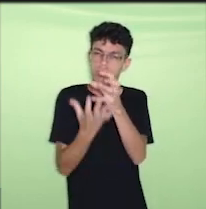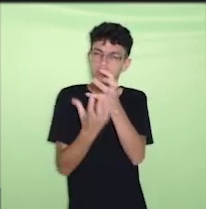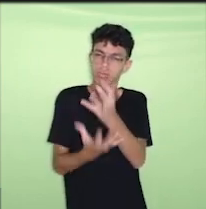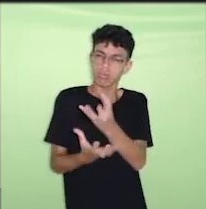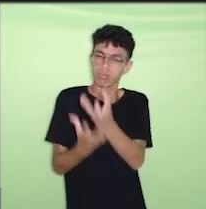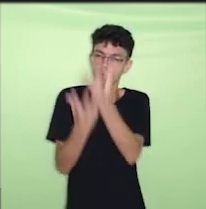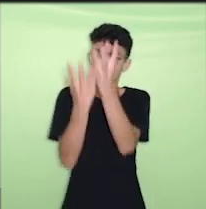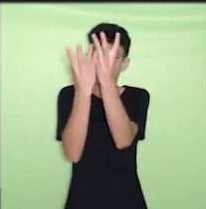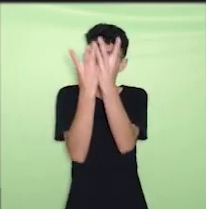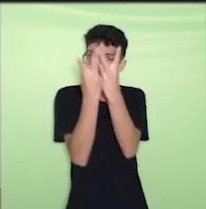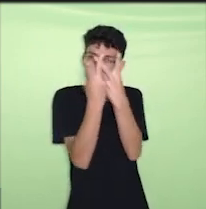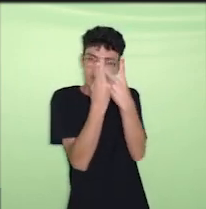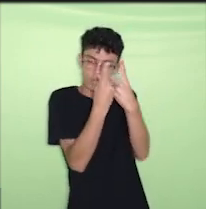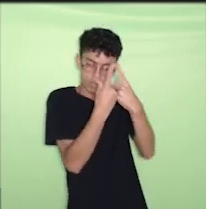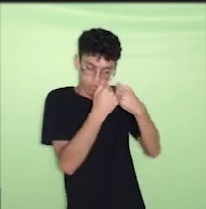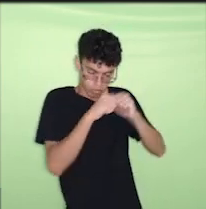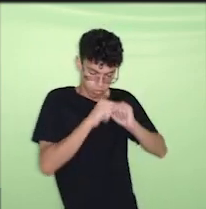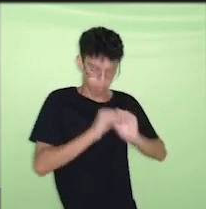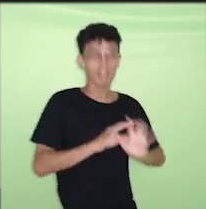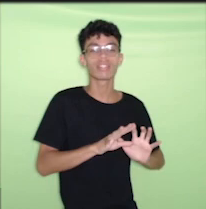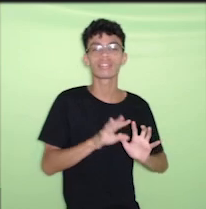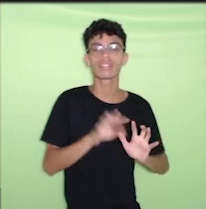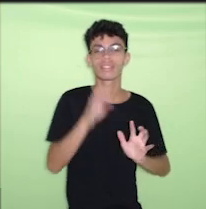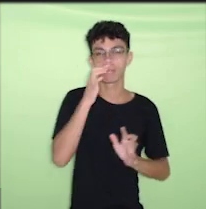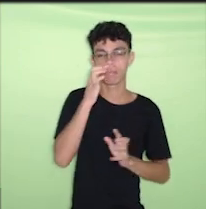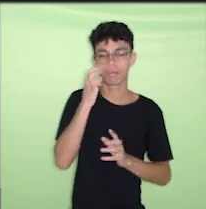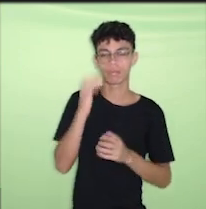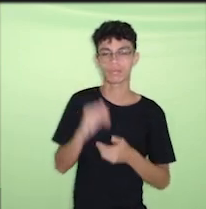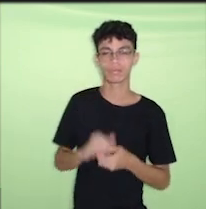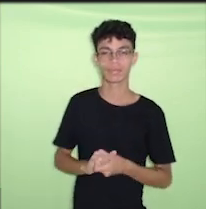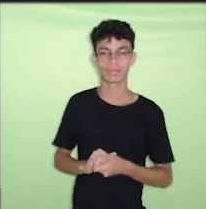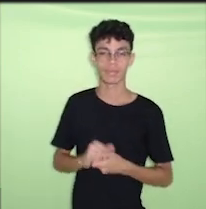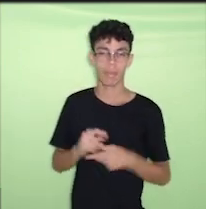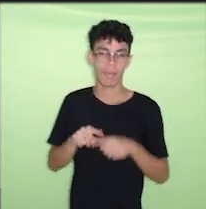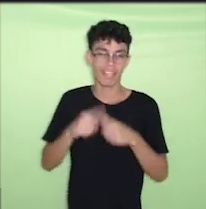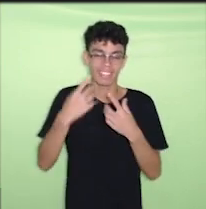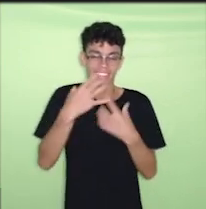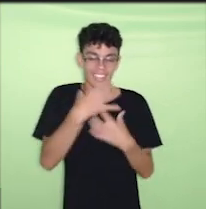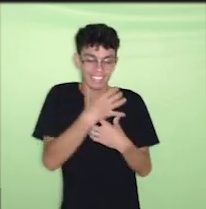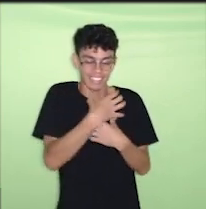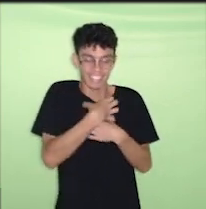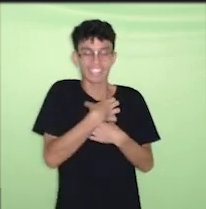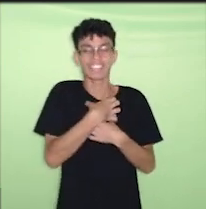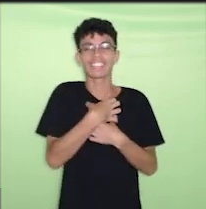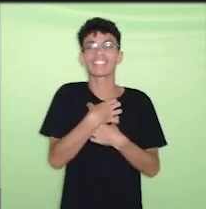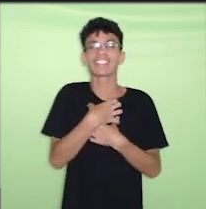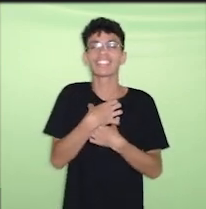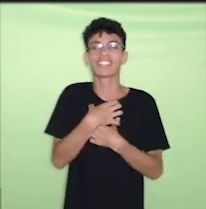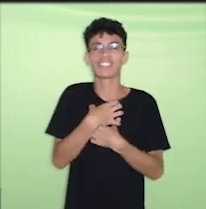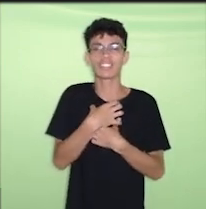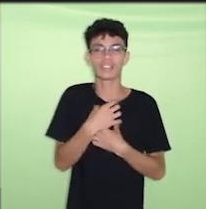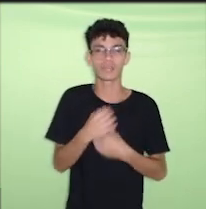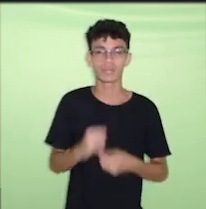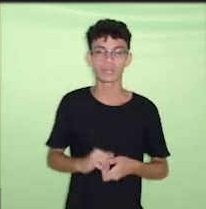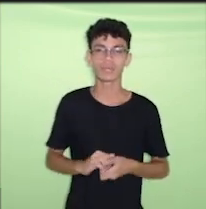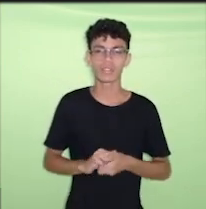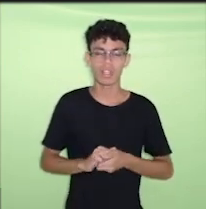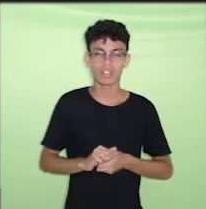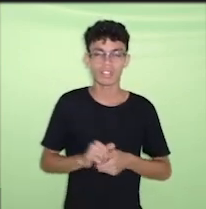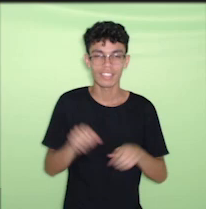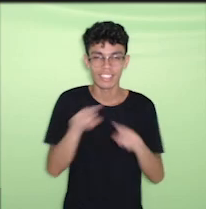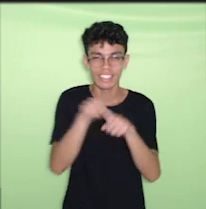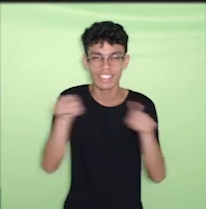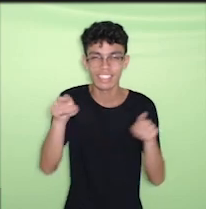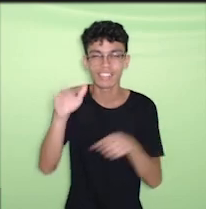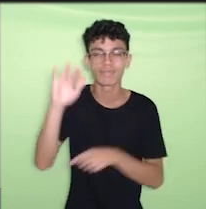E se quisesse, ele também poderia até mesmo desfazer-se dela. Tudo isso sem deixar de possuí-la. Vocês me